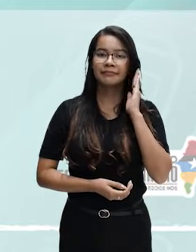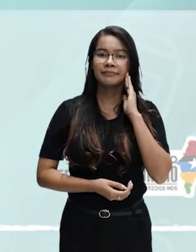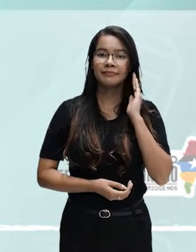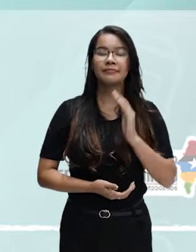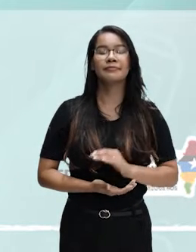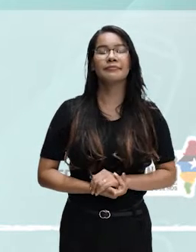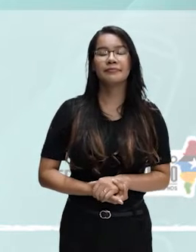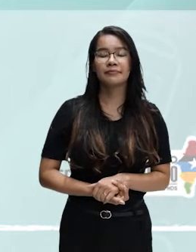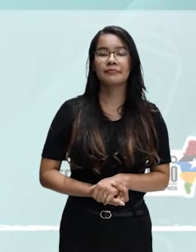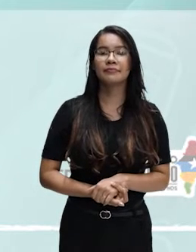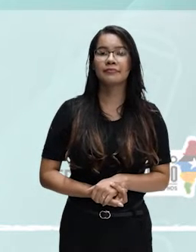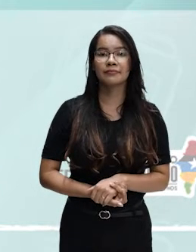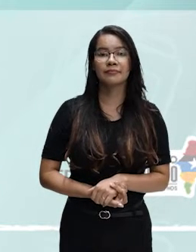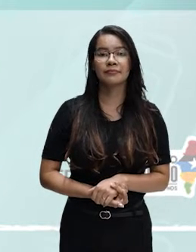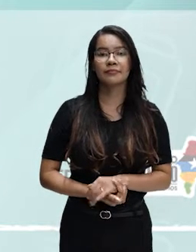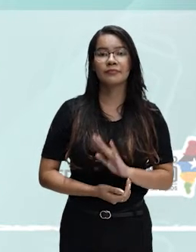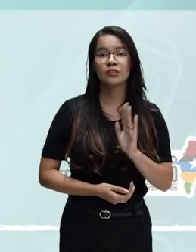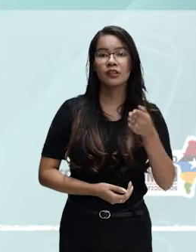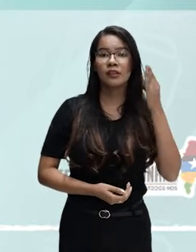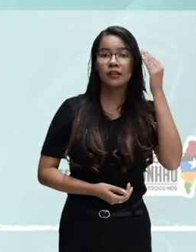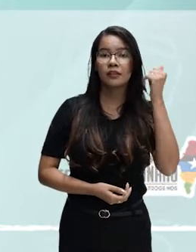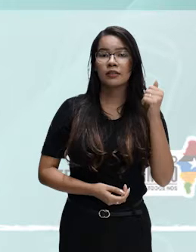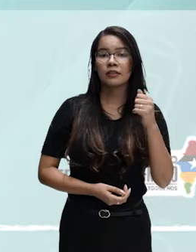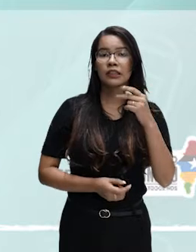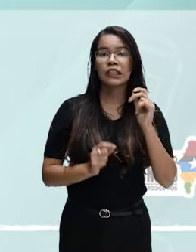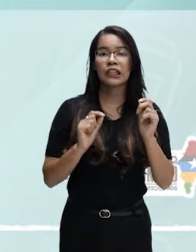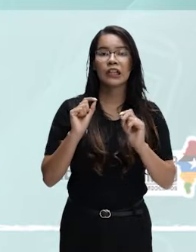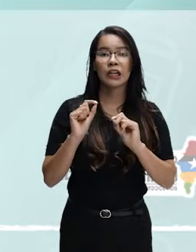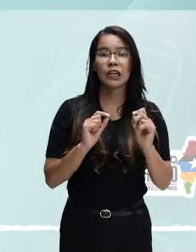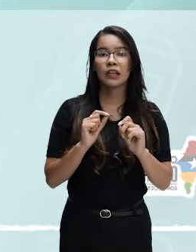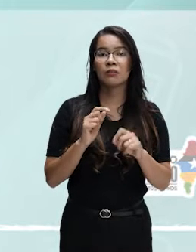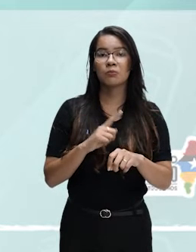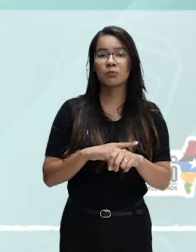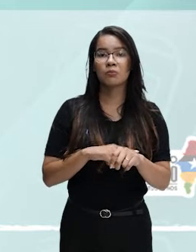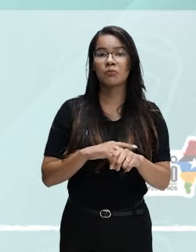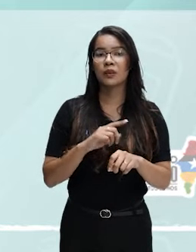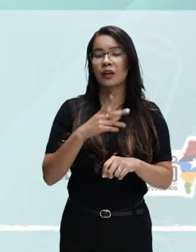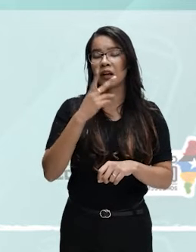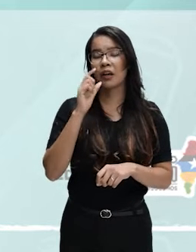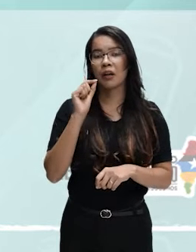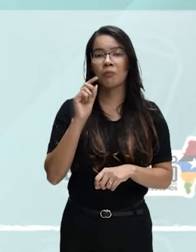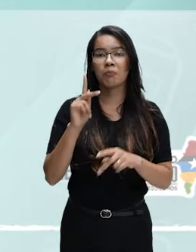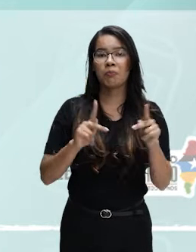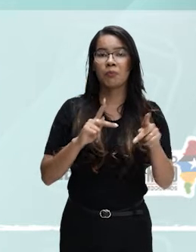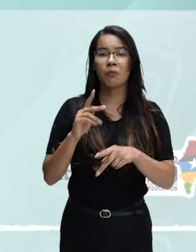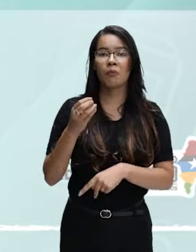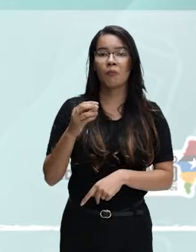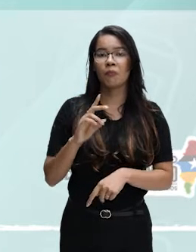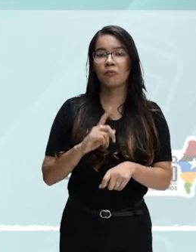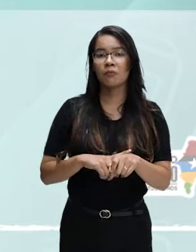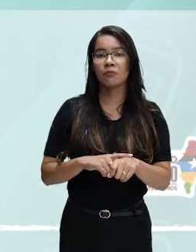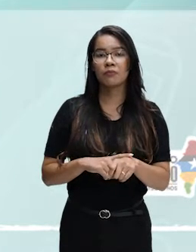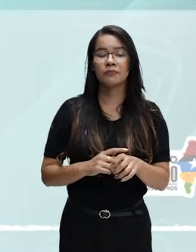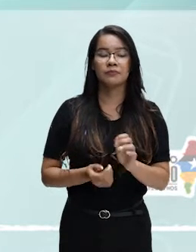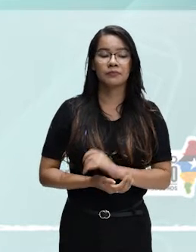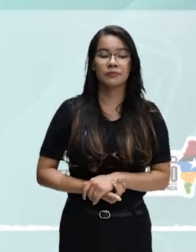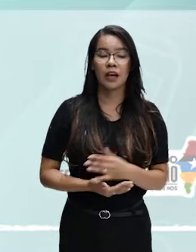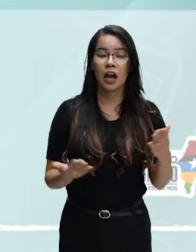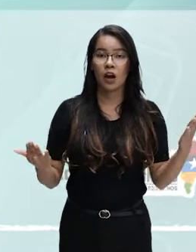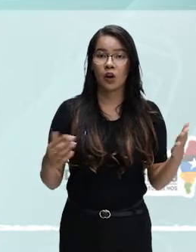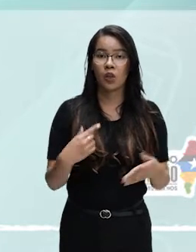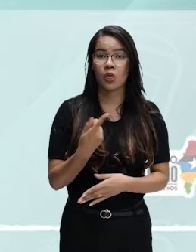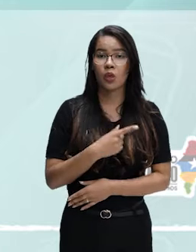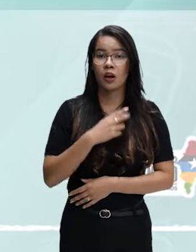sei quem é presa, já sei que isso aqui é população, já sei que isso aqui é tempo. Consegui entender o que o gráfico está me dizendo. E agora